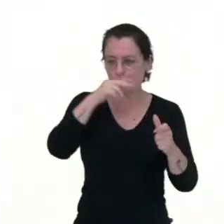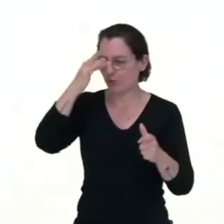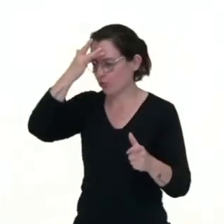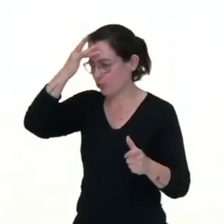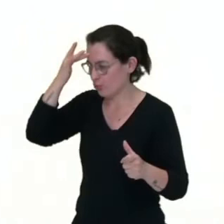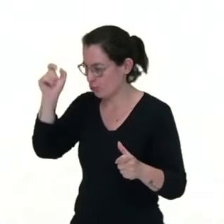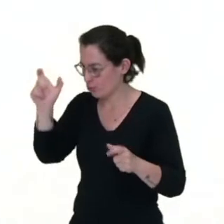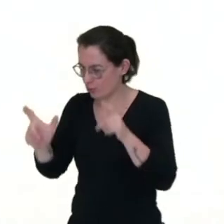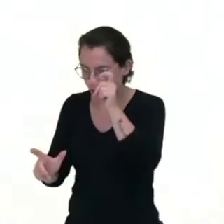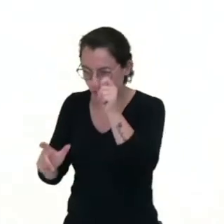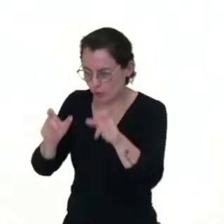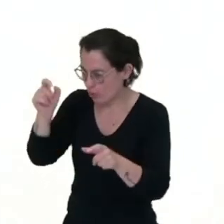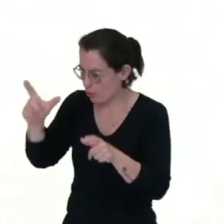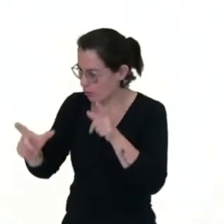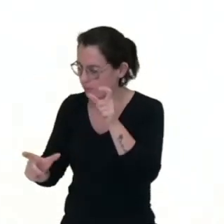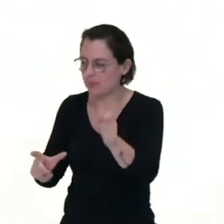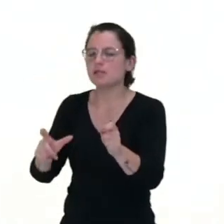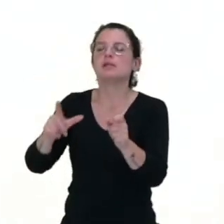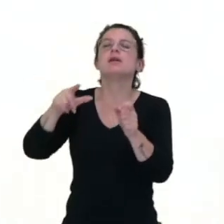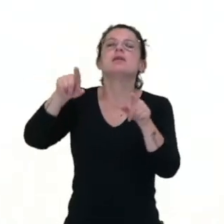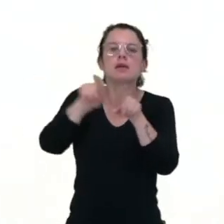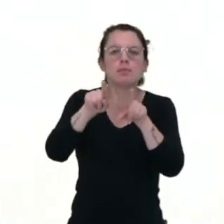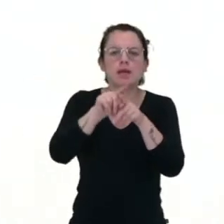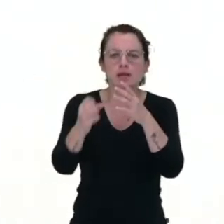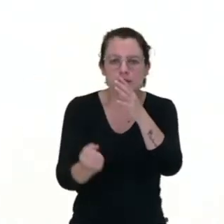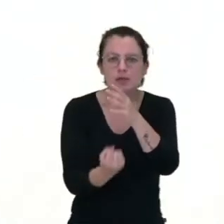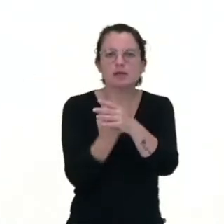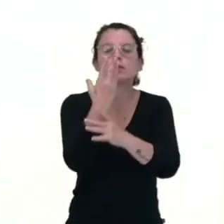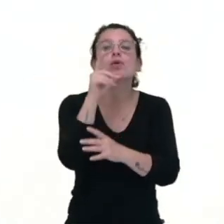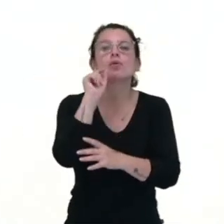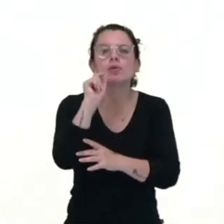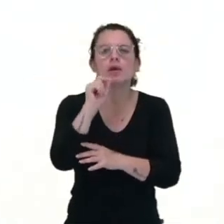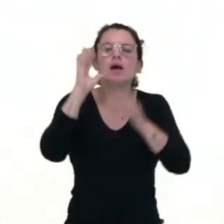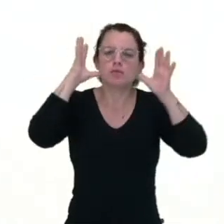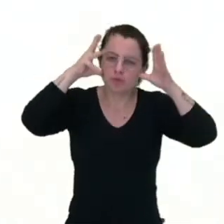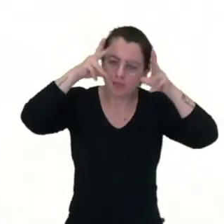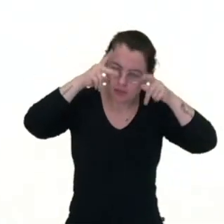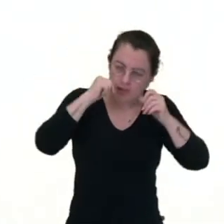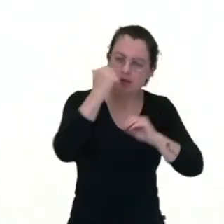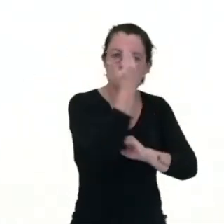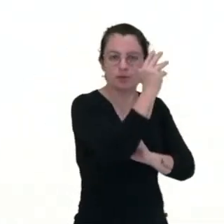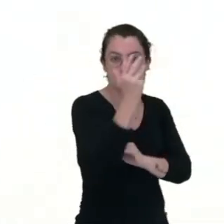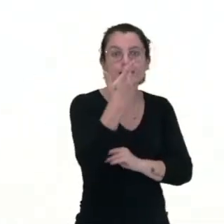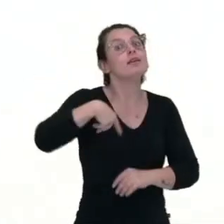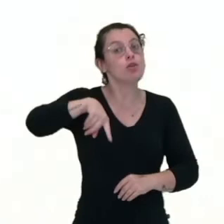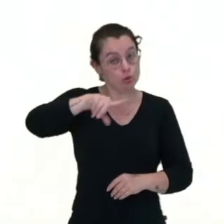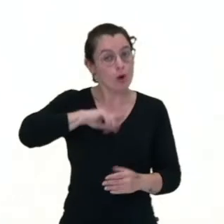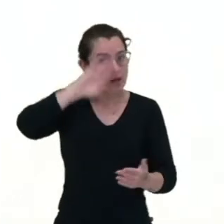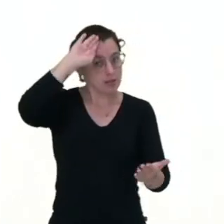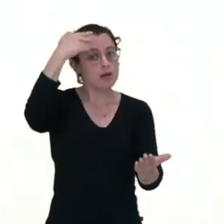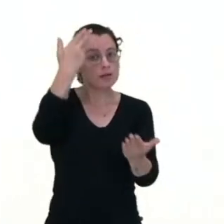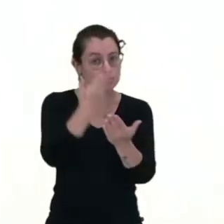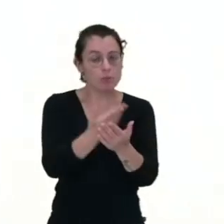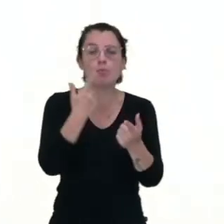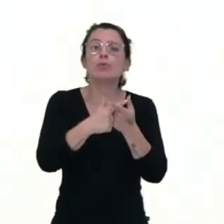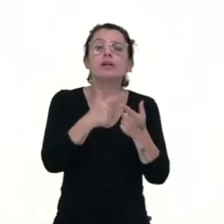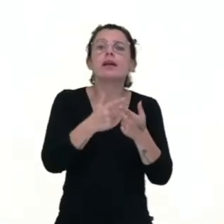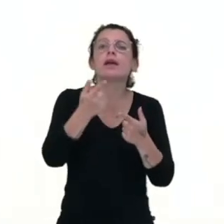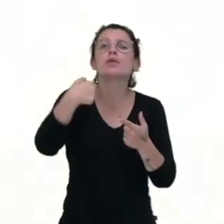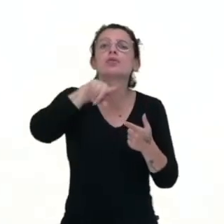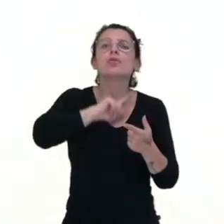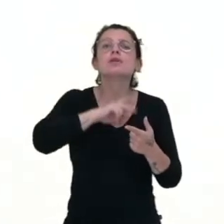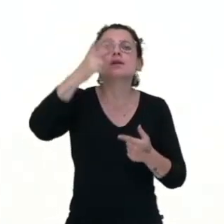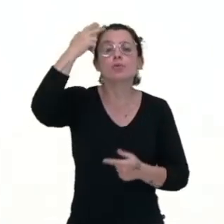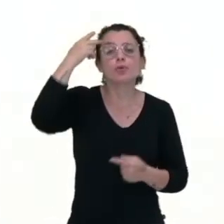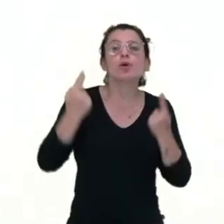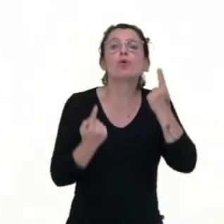Como nós somos um povo majoritariamente de tradição cristã, a gente se apoia muitas vezes na Bíblia para trazer esse mito